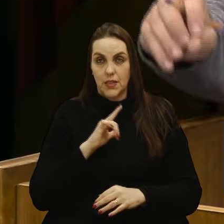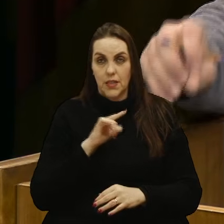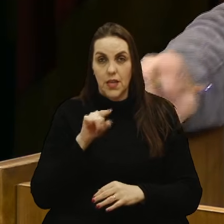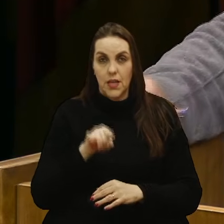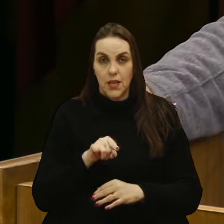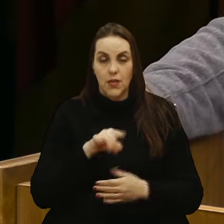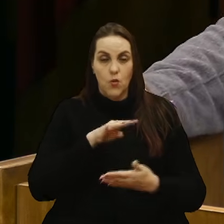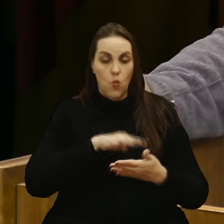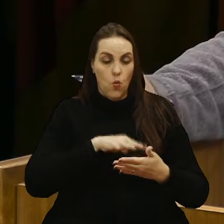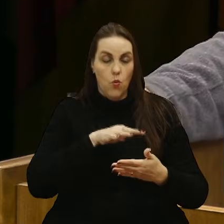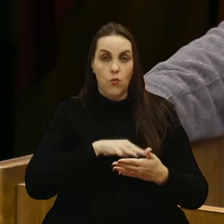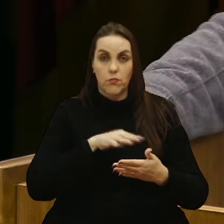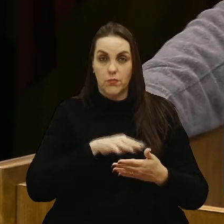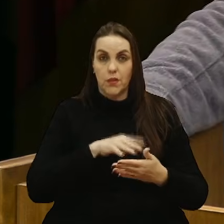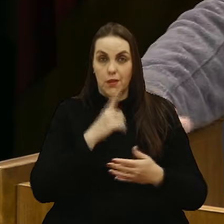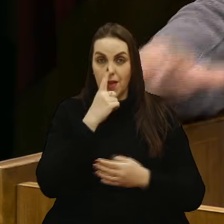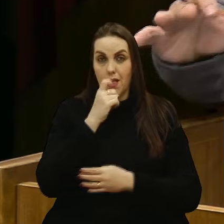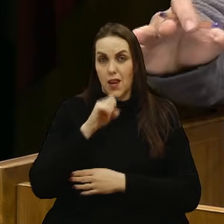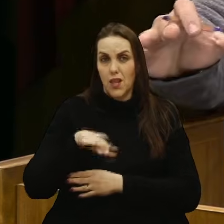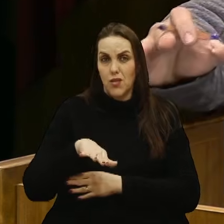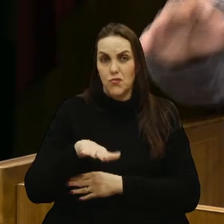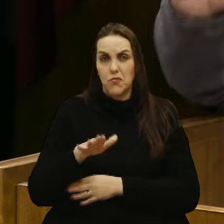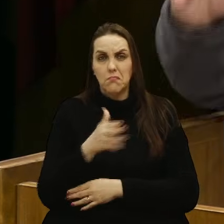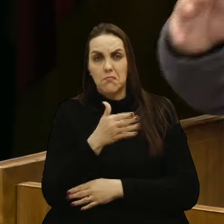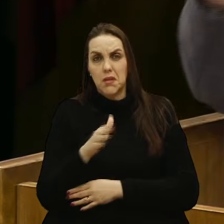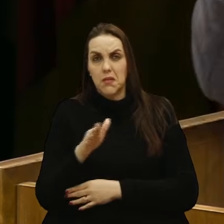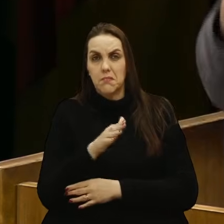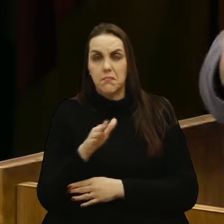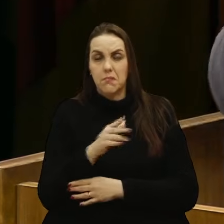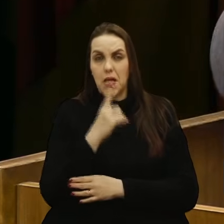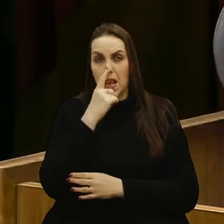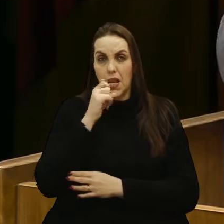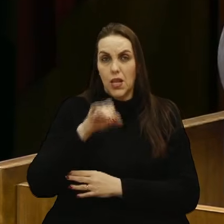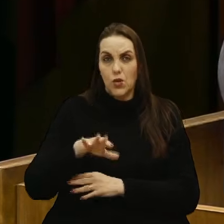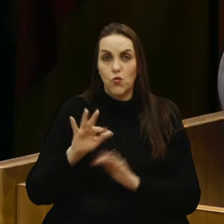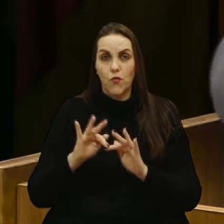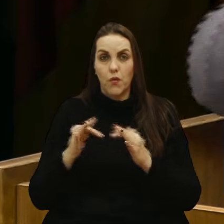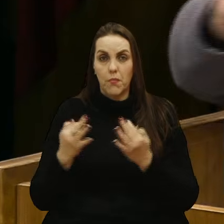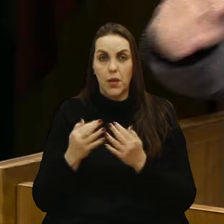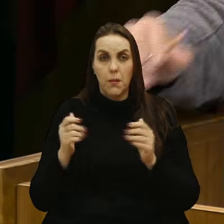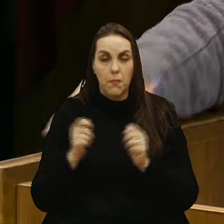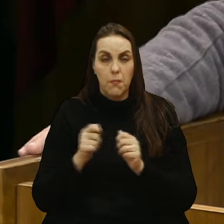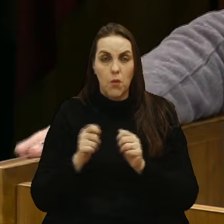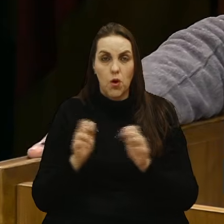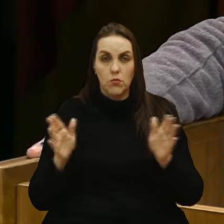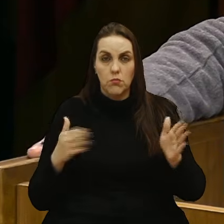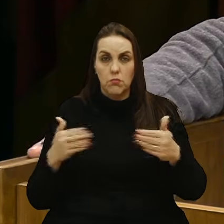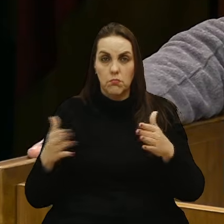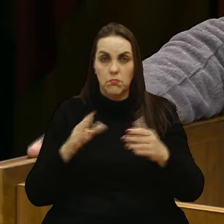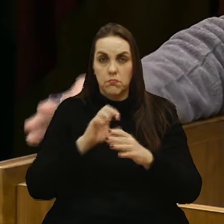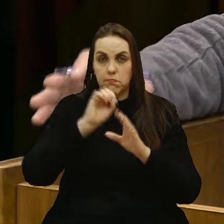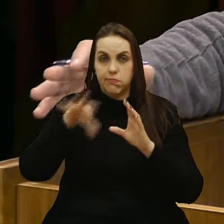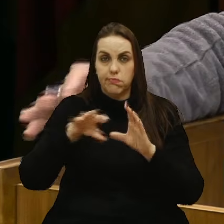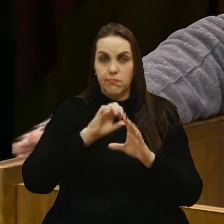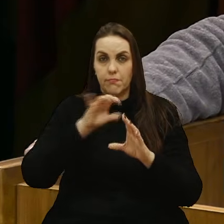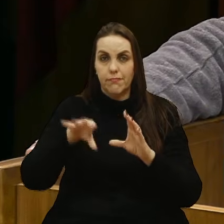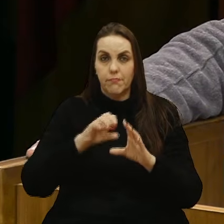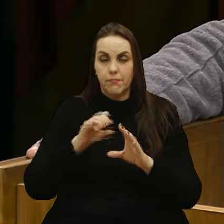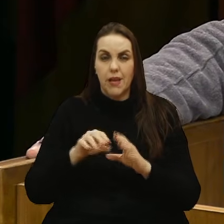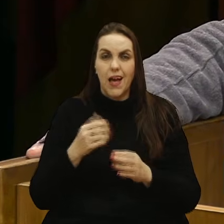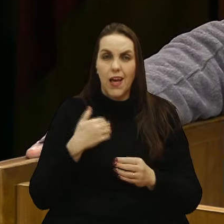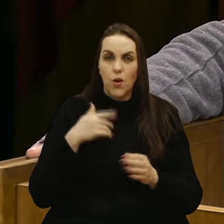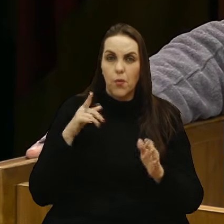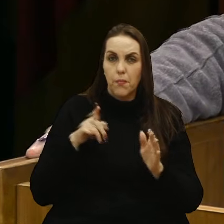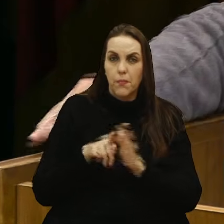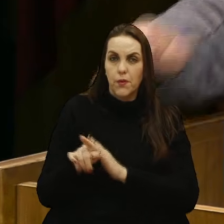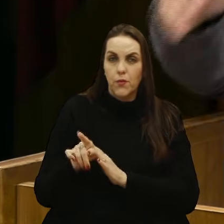de lixo, uma média de lixo que cada família pode depositar nas lixeiras. Eu